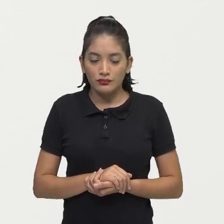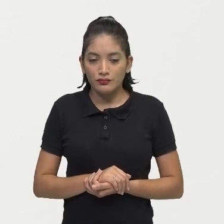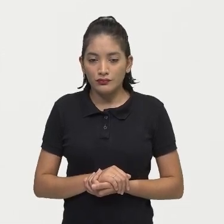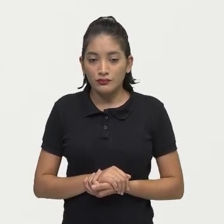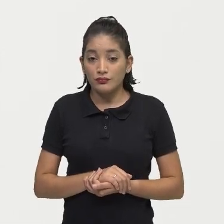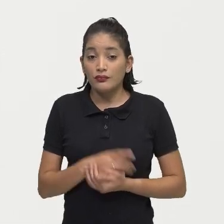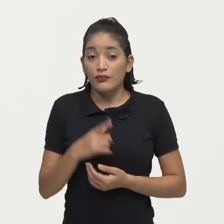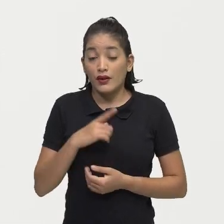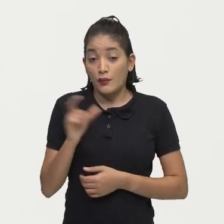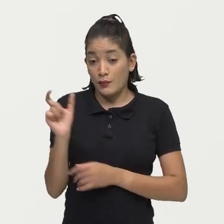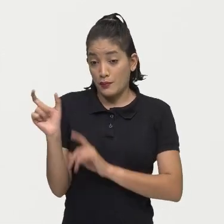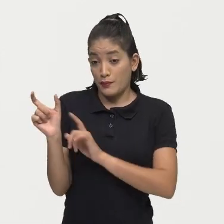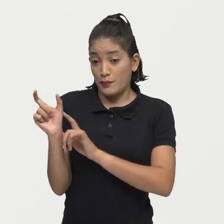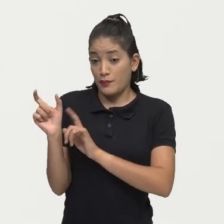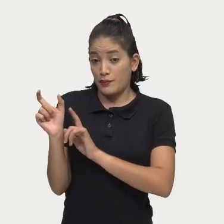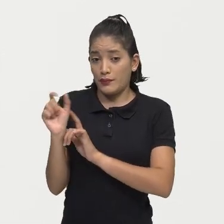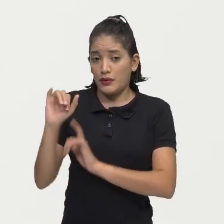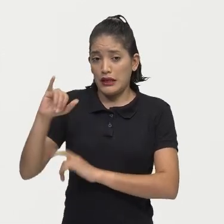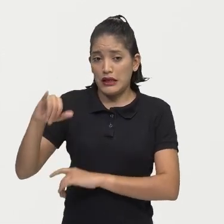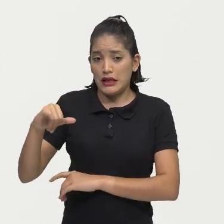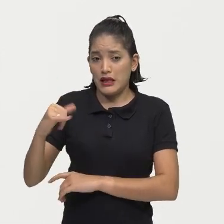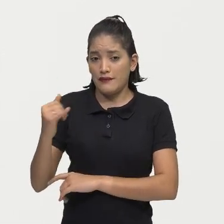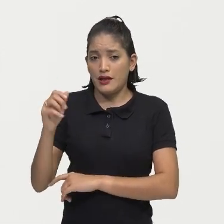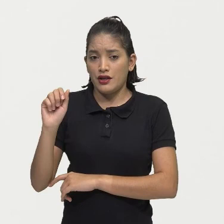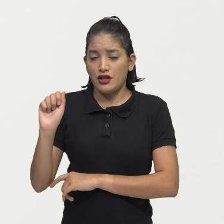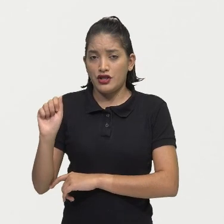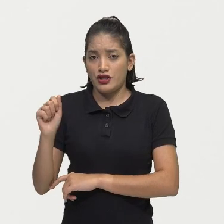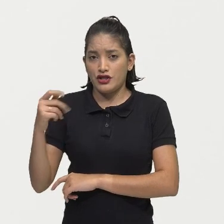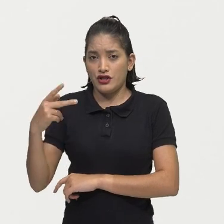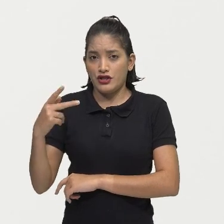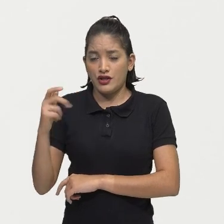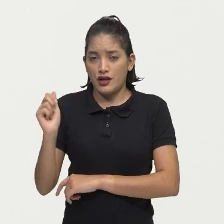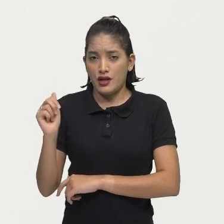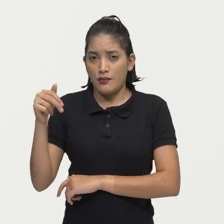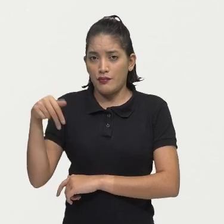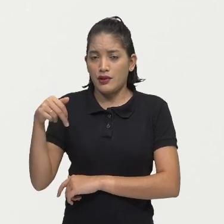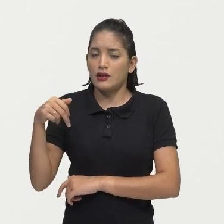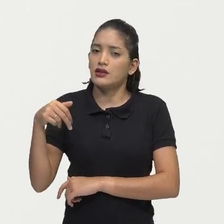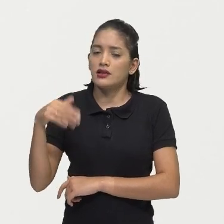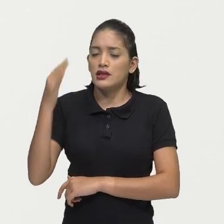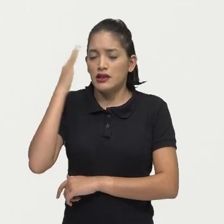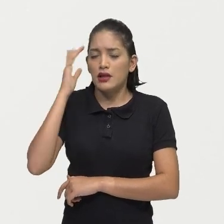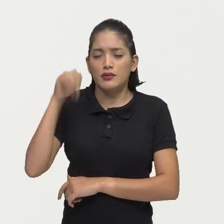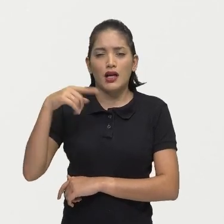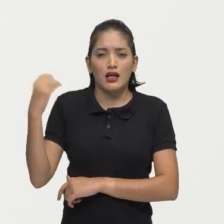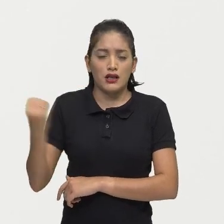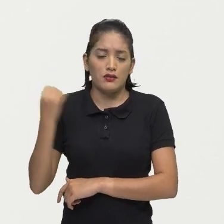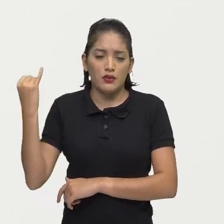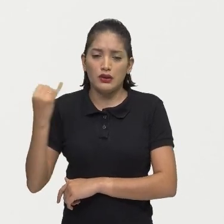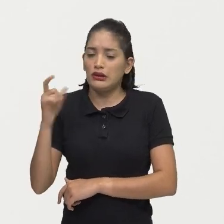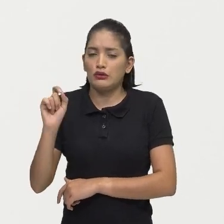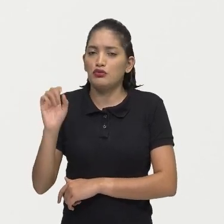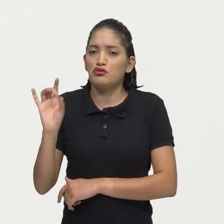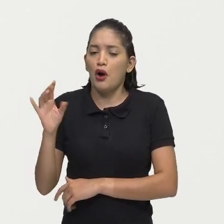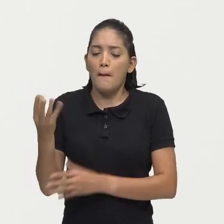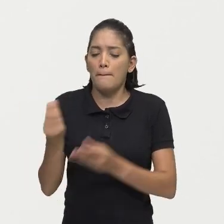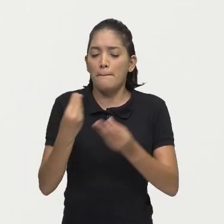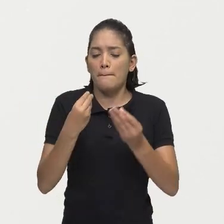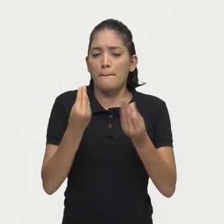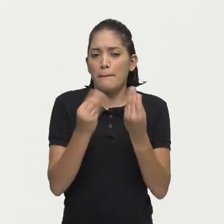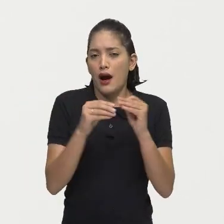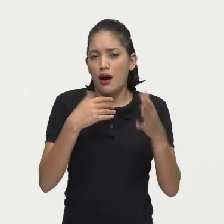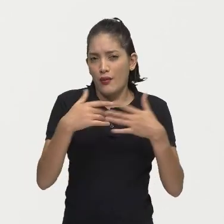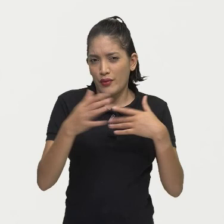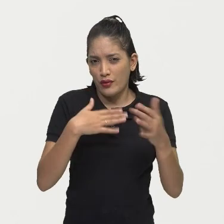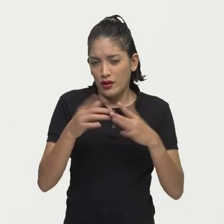eu tenho a palavra Japan destacada, né? Isso quer dizer que ela é importante, ela não está aqui só de enfeite.